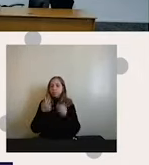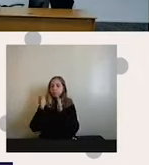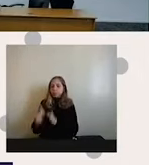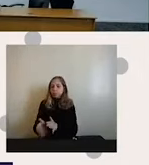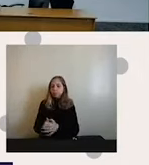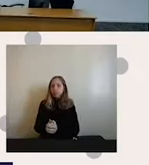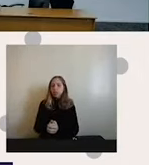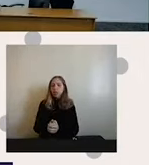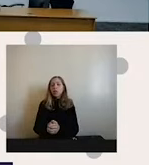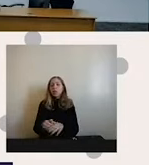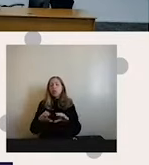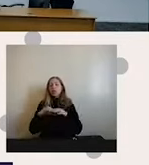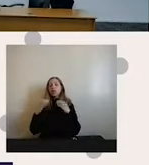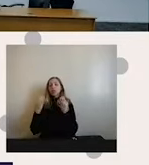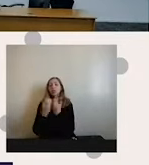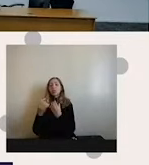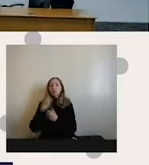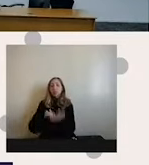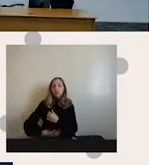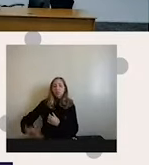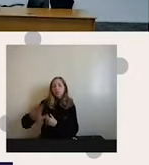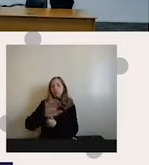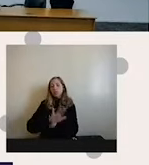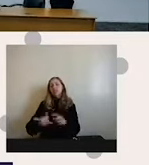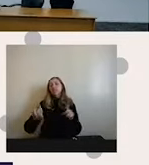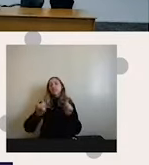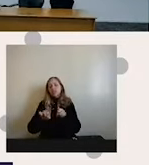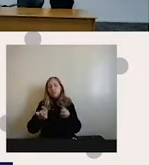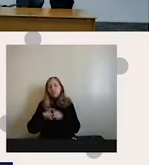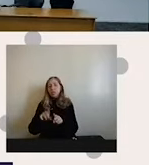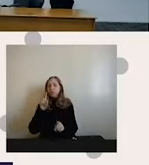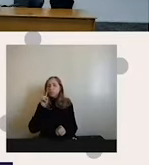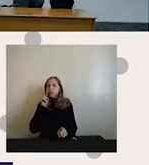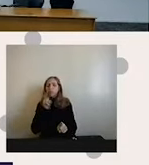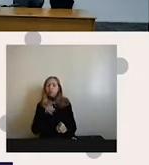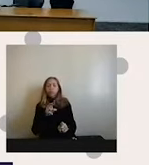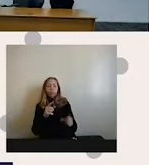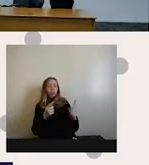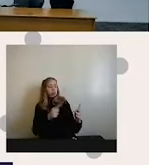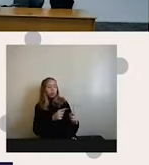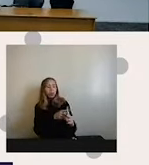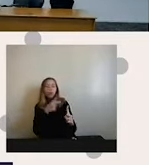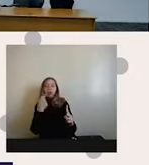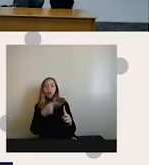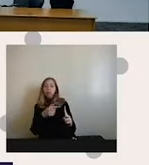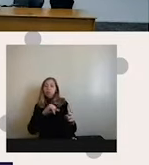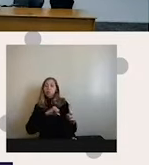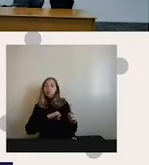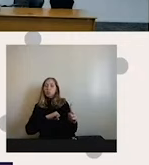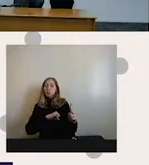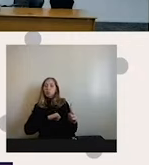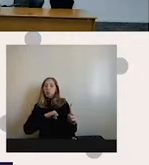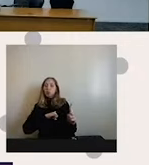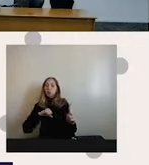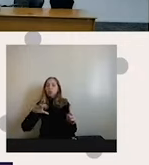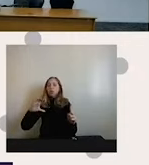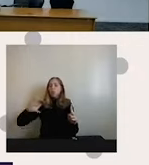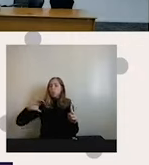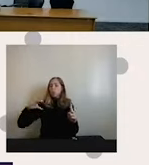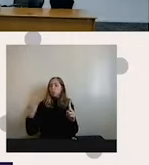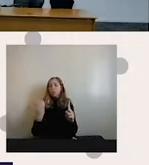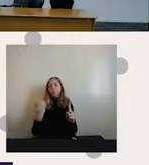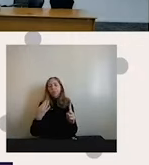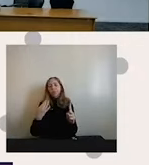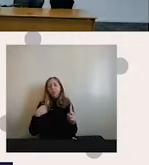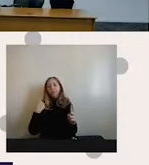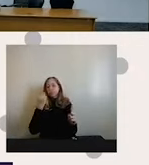como um todo também tende a não olhar com bons olhos quem diz que está sofrendo no trabalho.